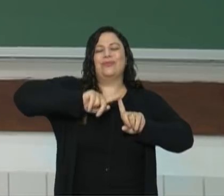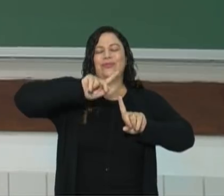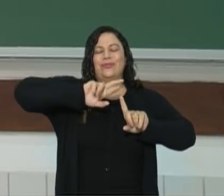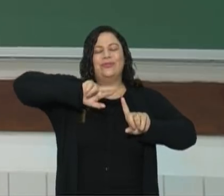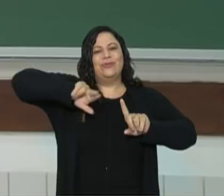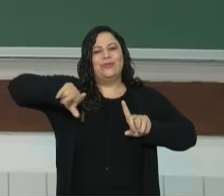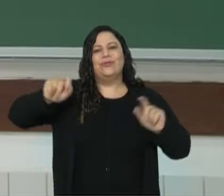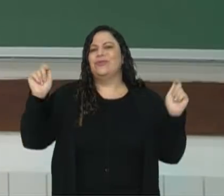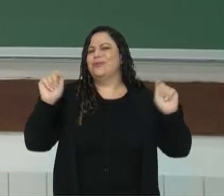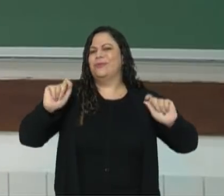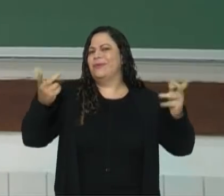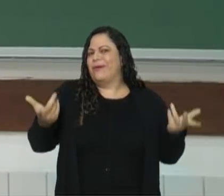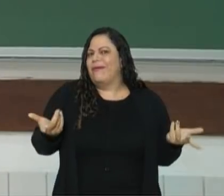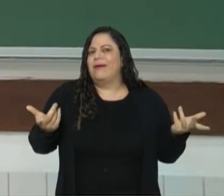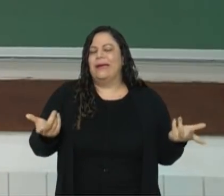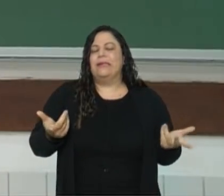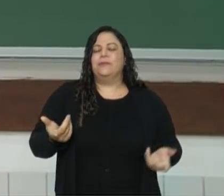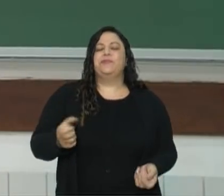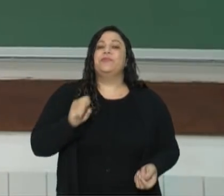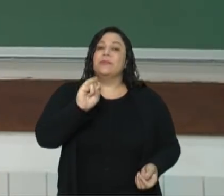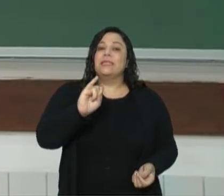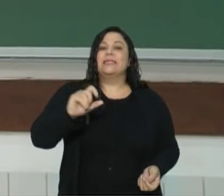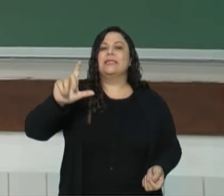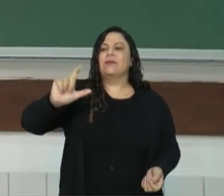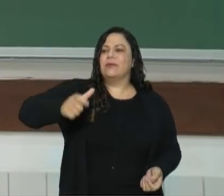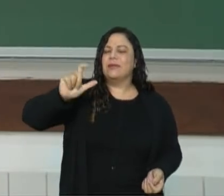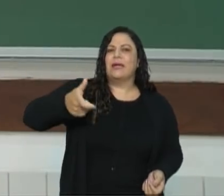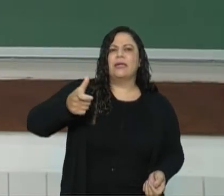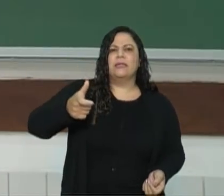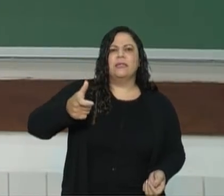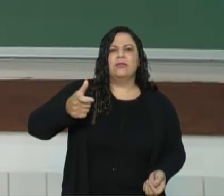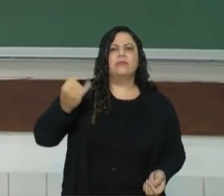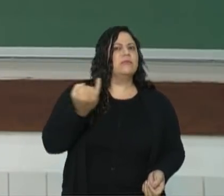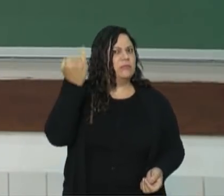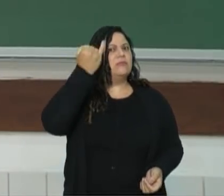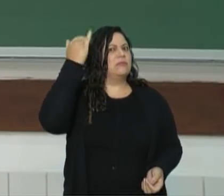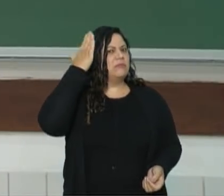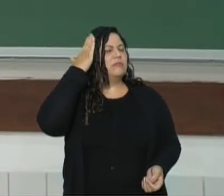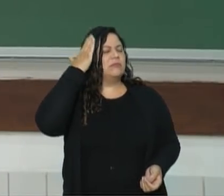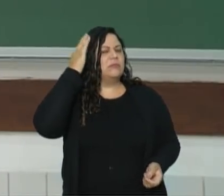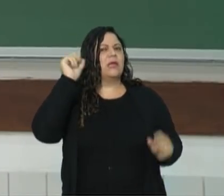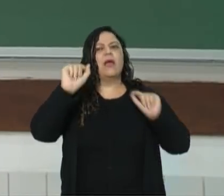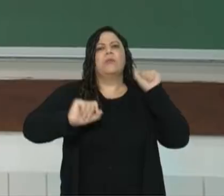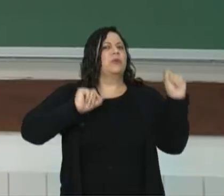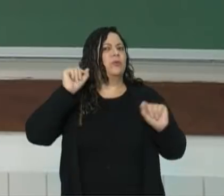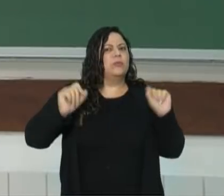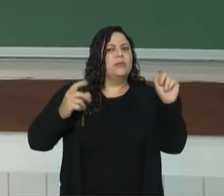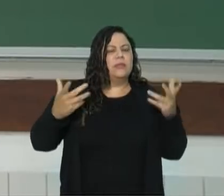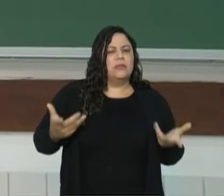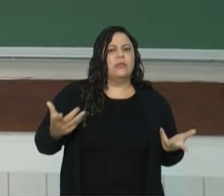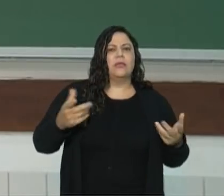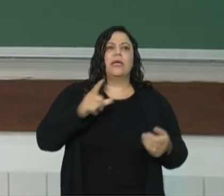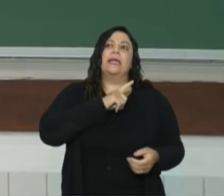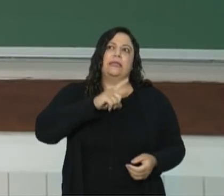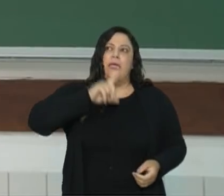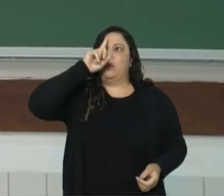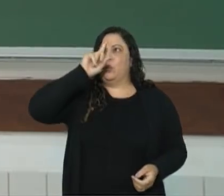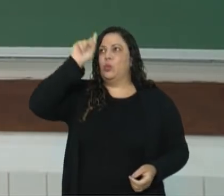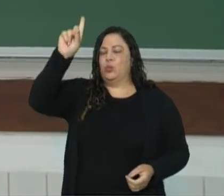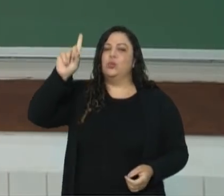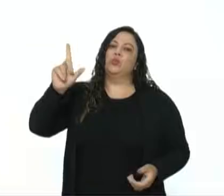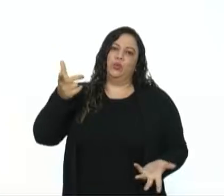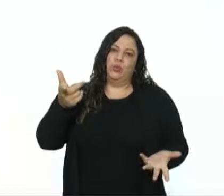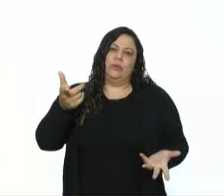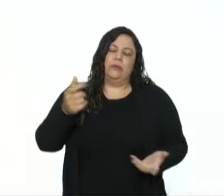tenho um cartão de crédito, é importante que eu saiba como ele funciona, né? Então, ele tem uma data de vencimento, coloquei